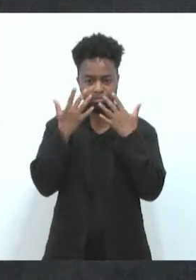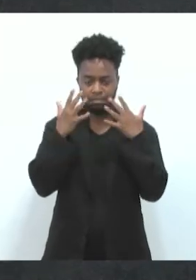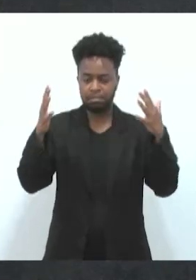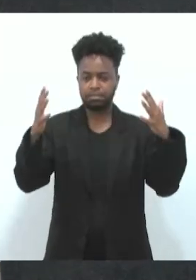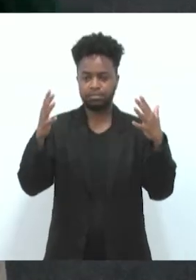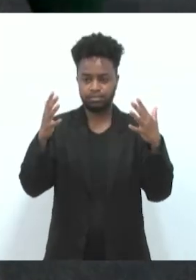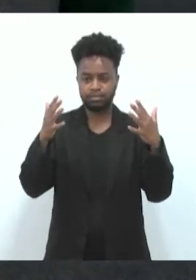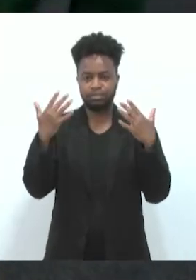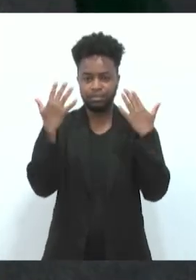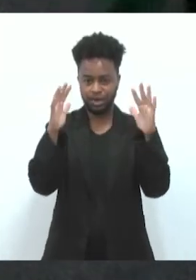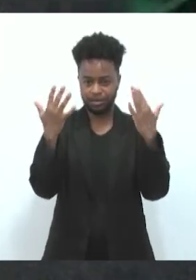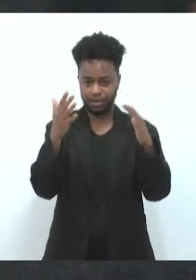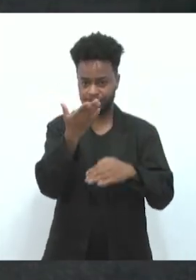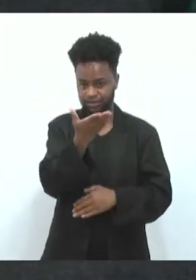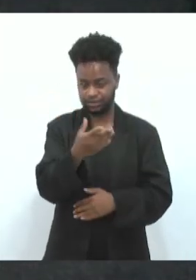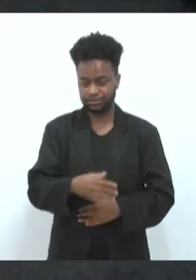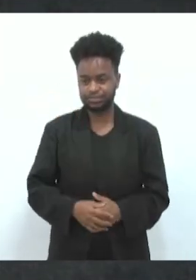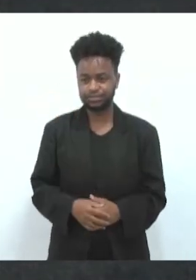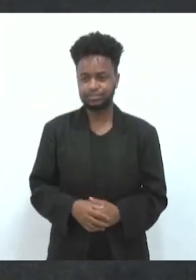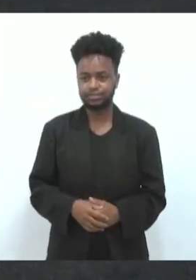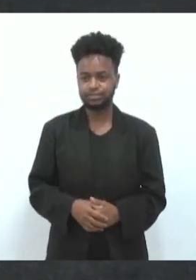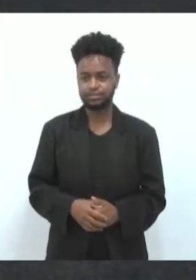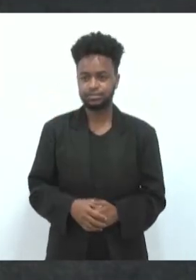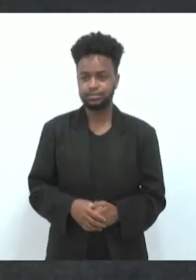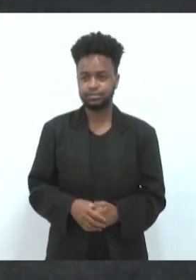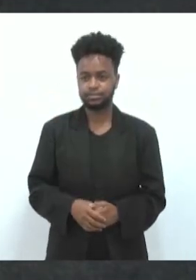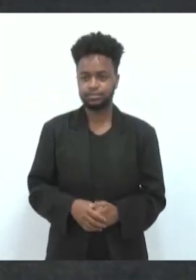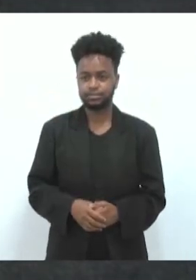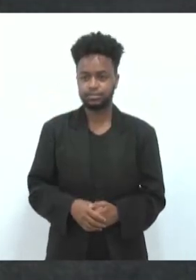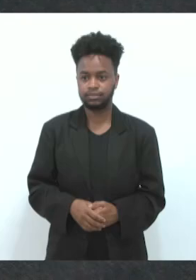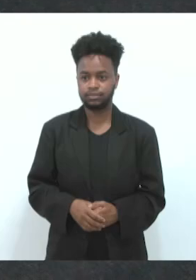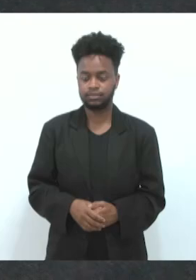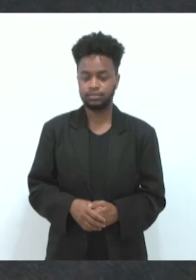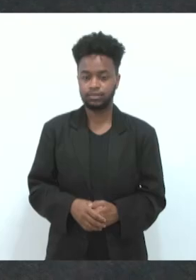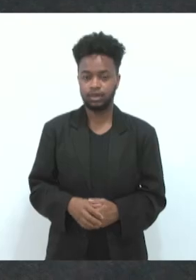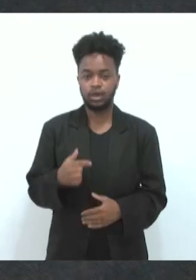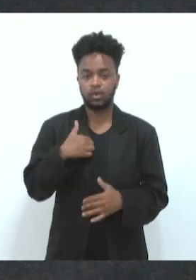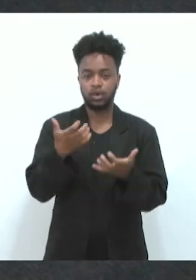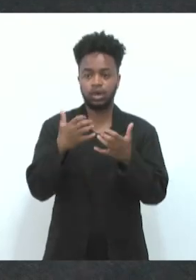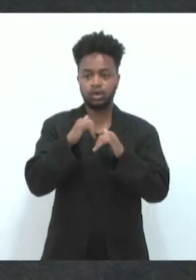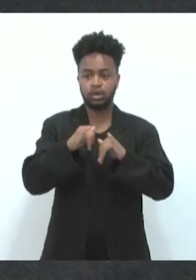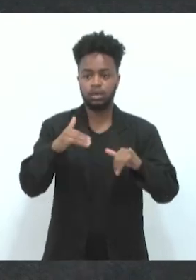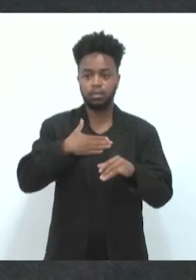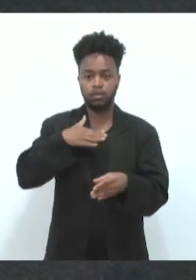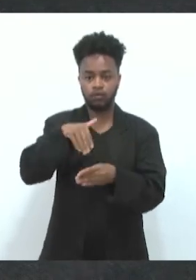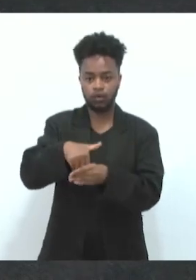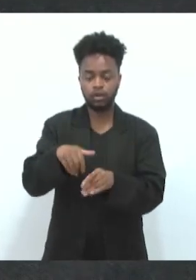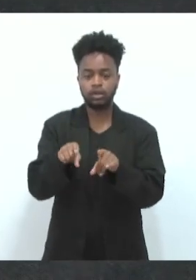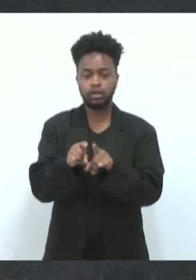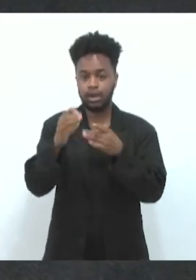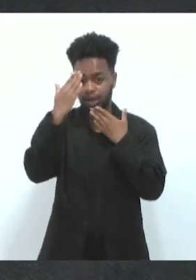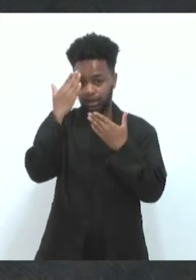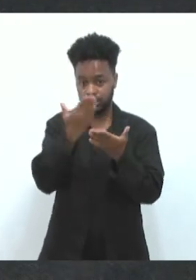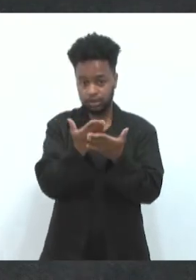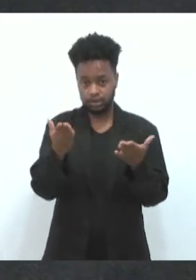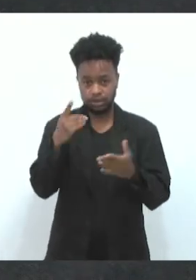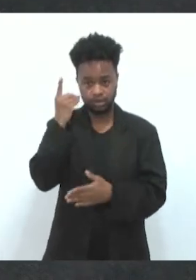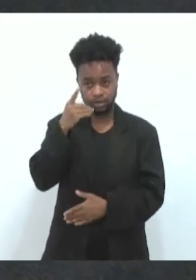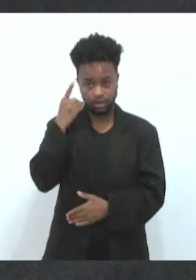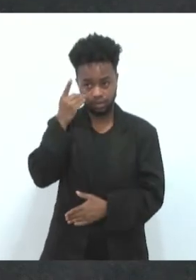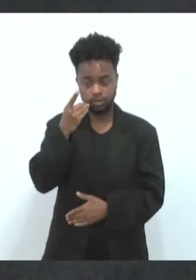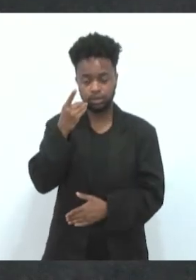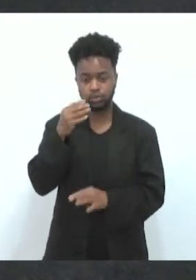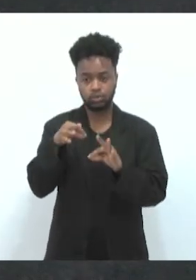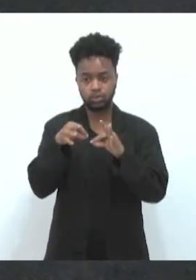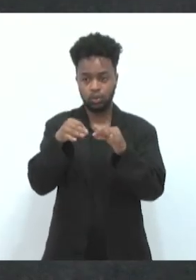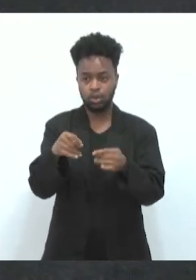vibrante. Parabéns. Obrigada. E depois eu queria fazer a declaração de voto, agradecer a todos os deputados e